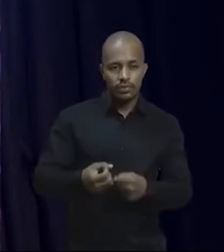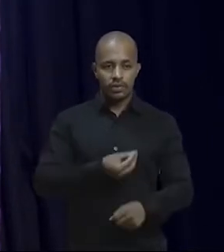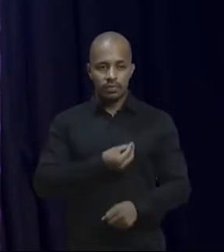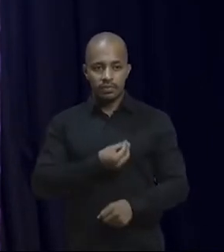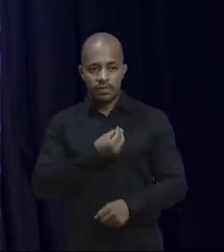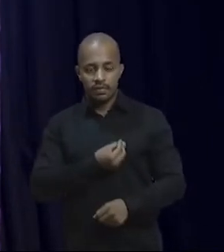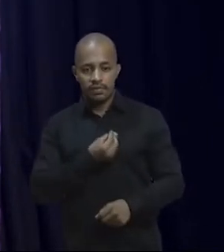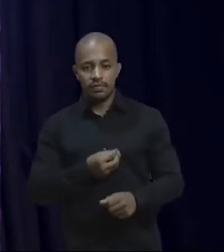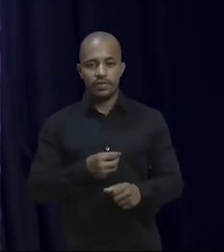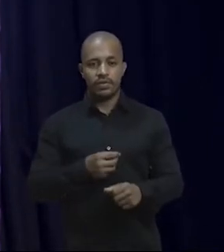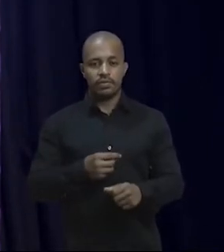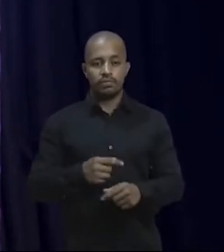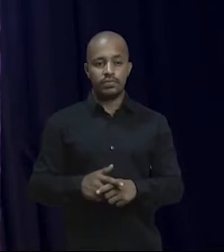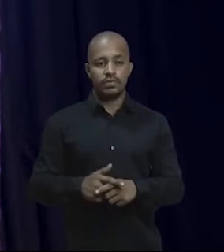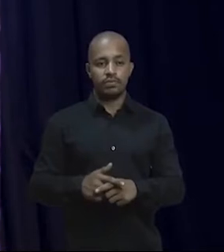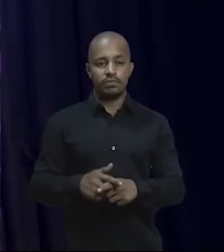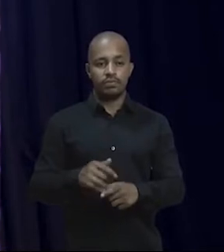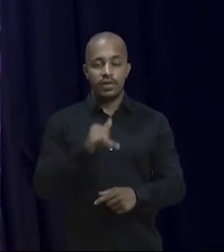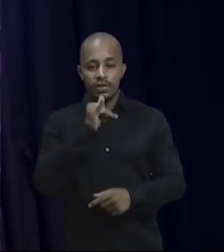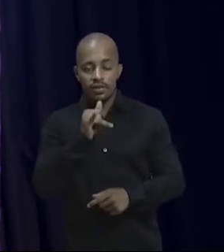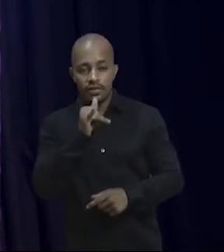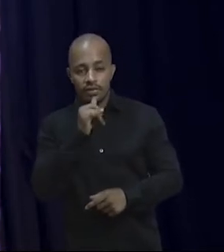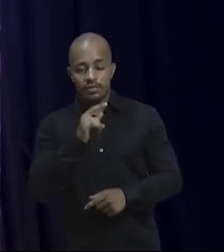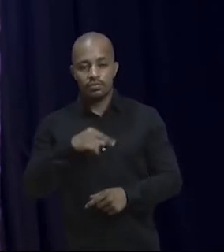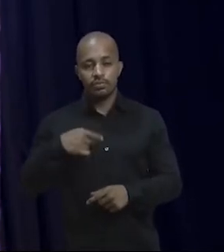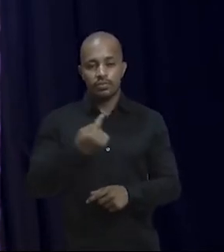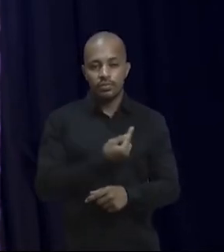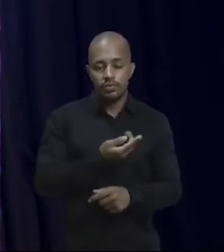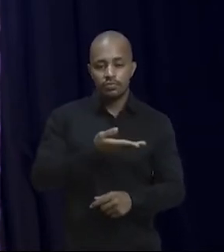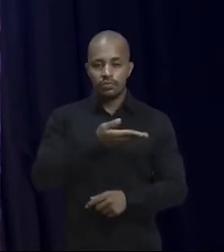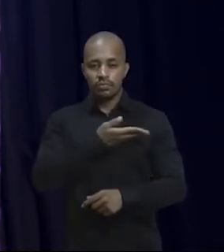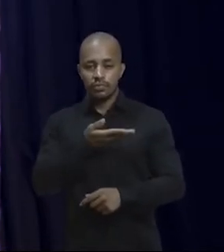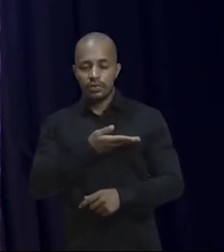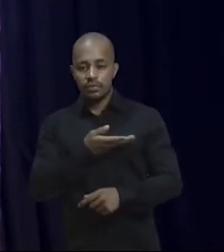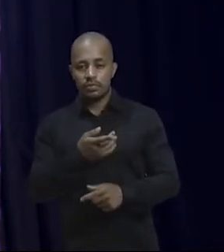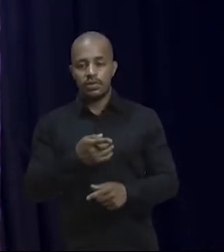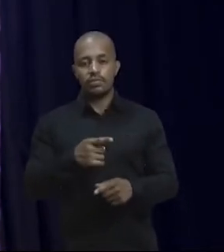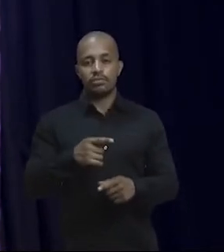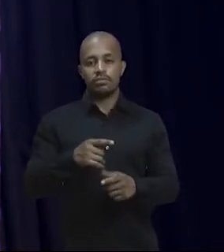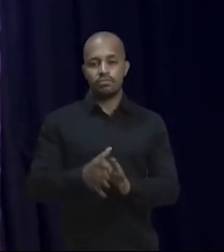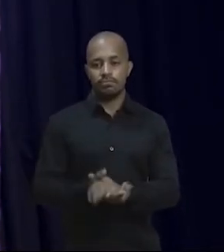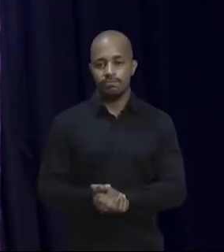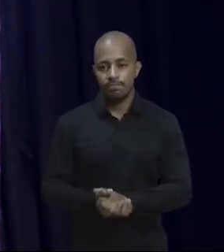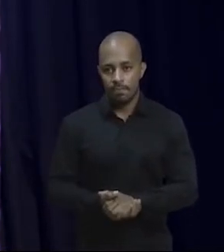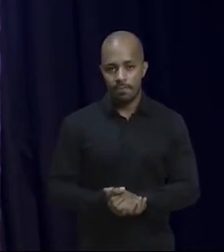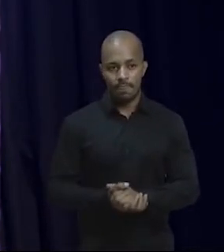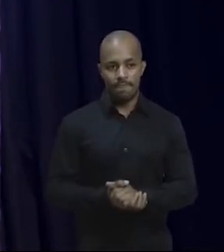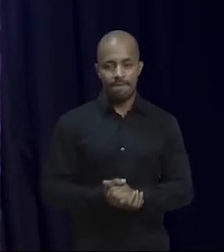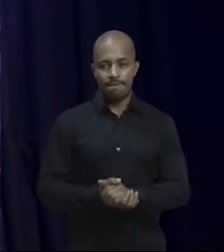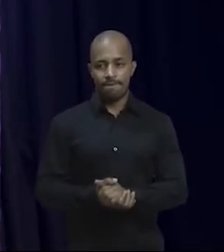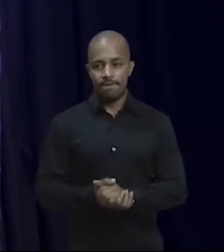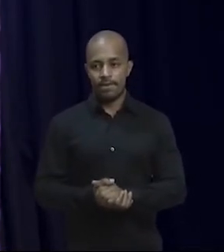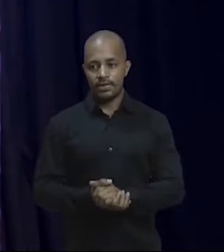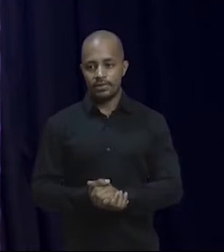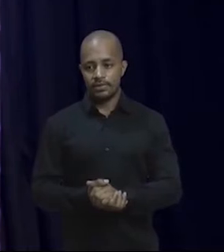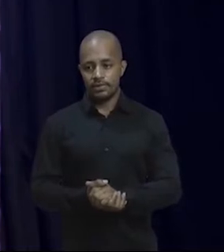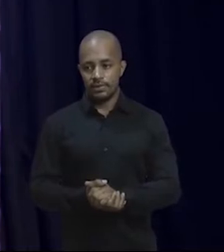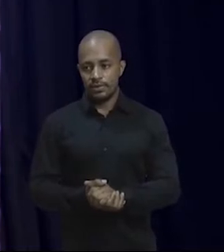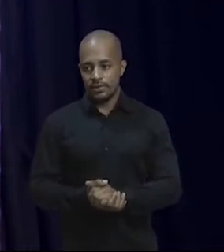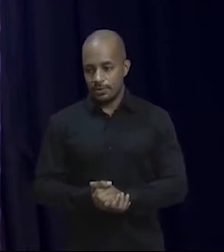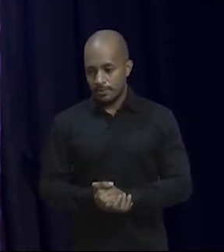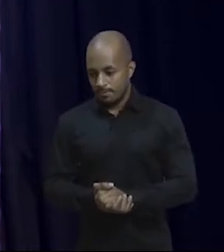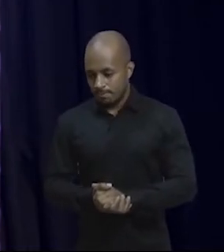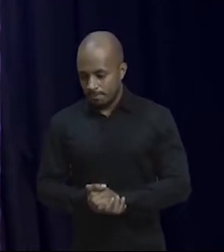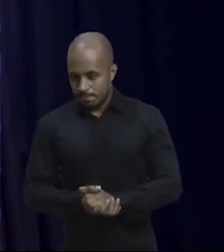ser exemplo para os meus irmãos e para ser instrumento de mudança na vida das pessoas, de mais